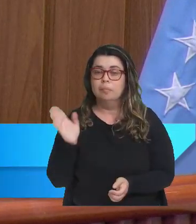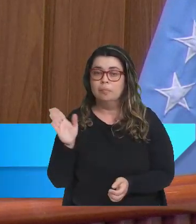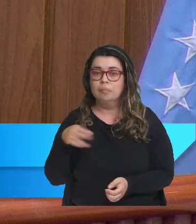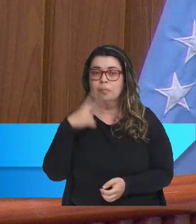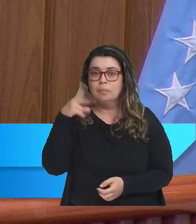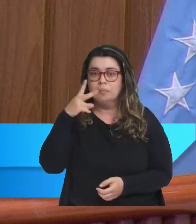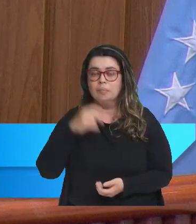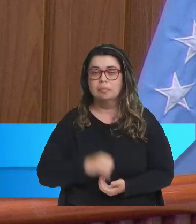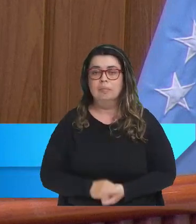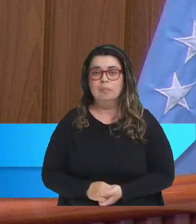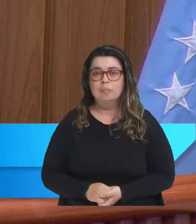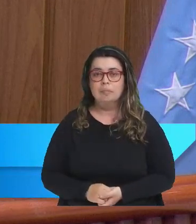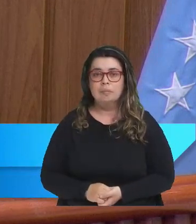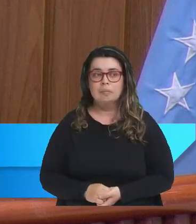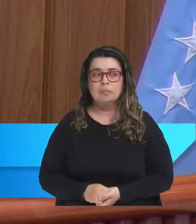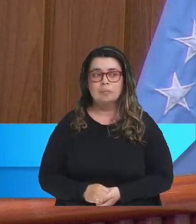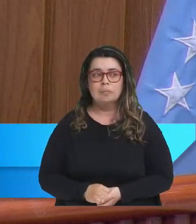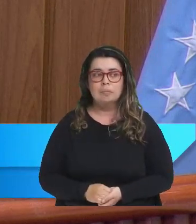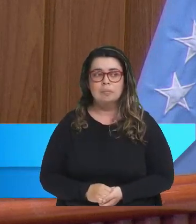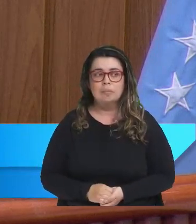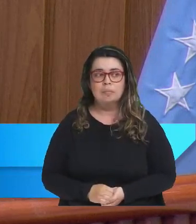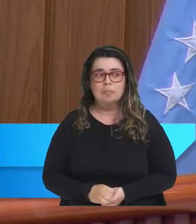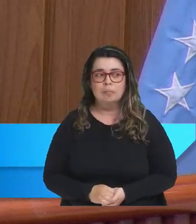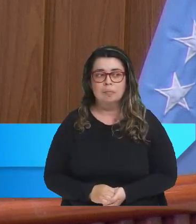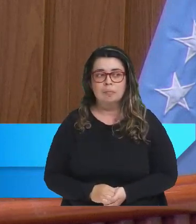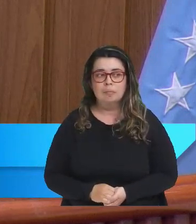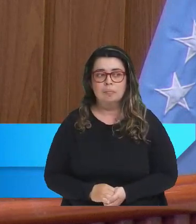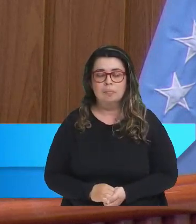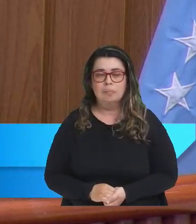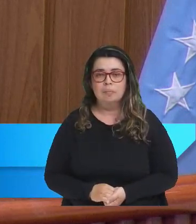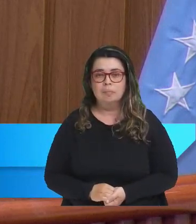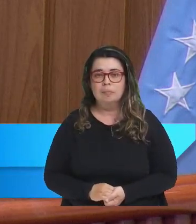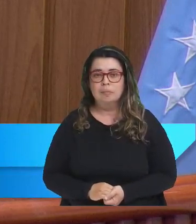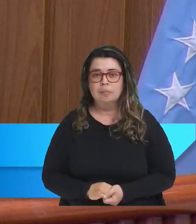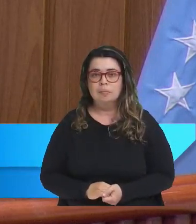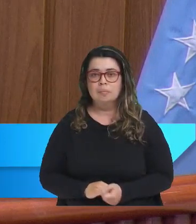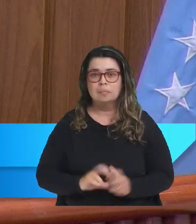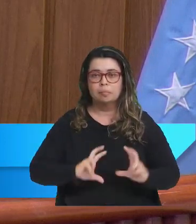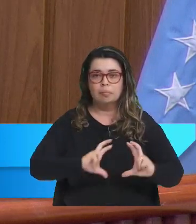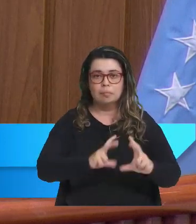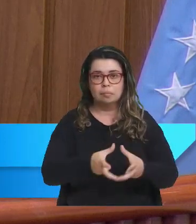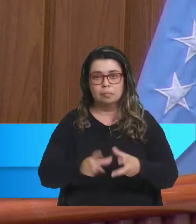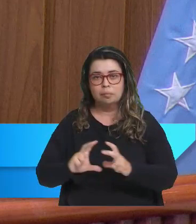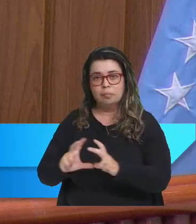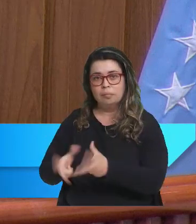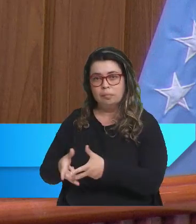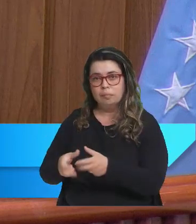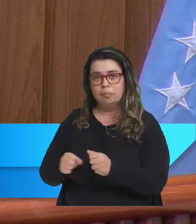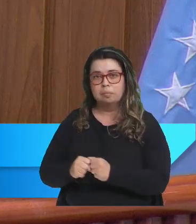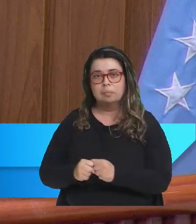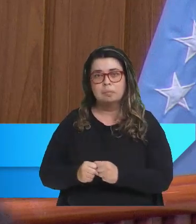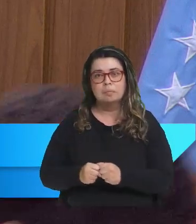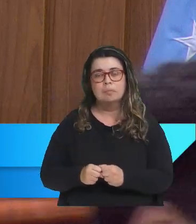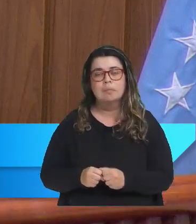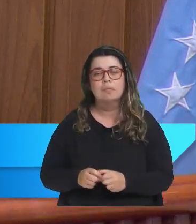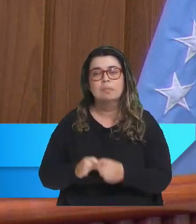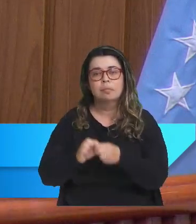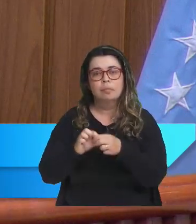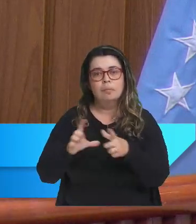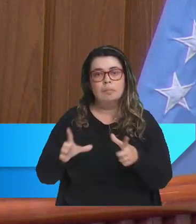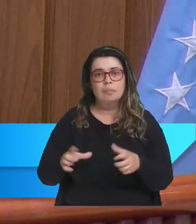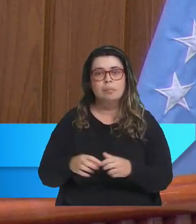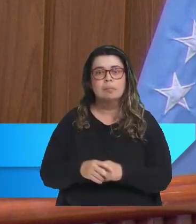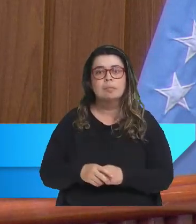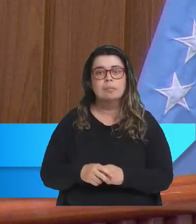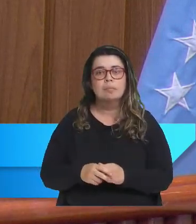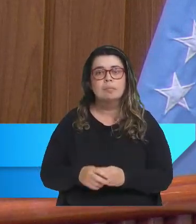agora a respeito da Comissão de Cidadania, que teve na última terça-feira reunião com